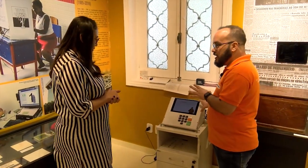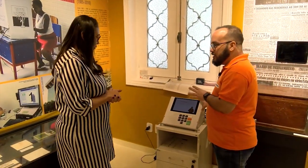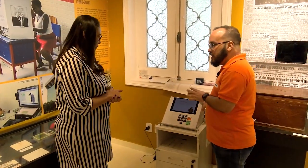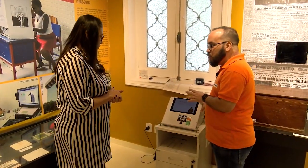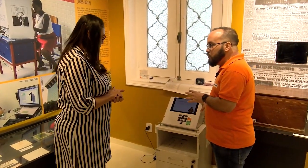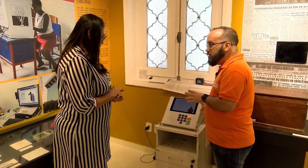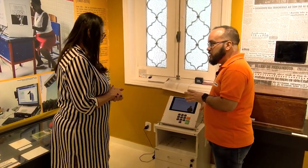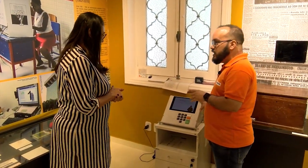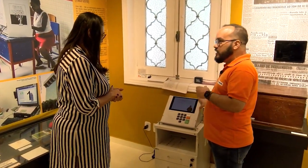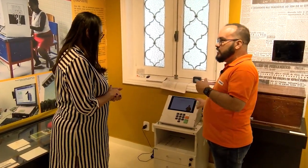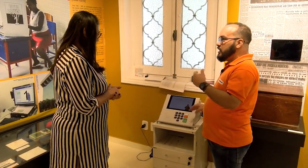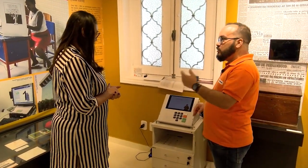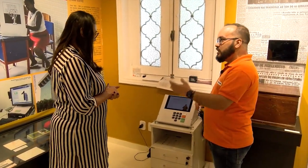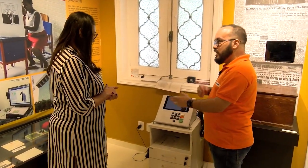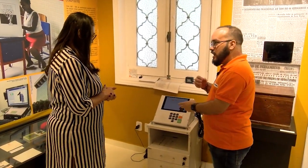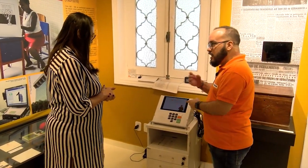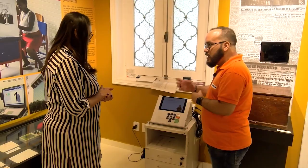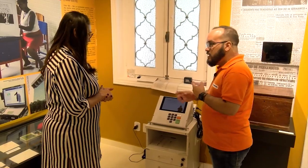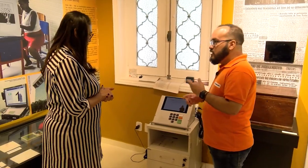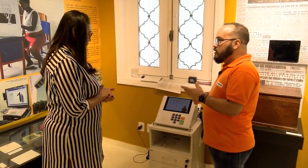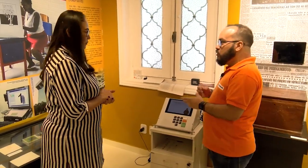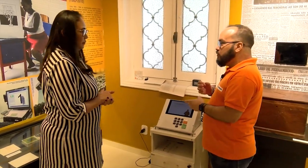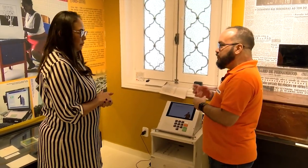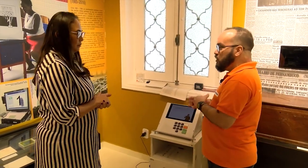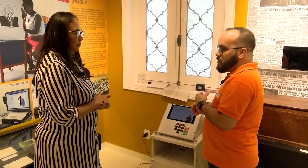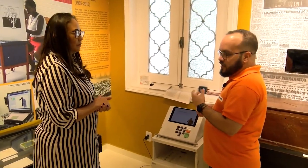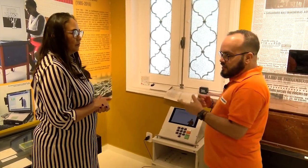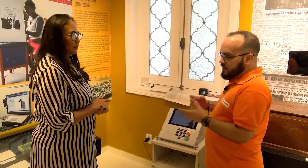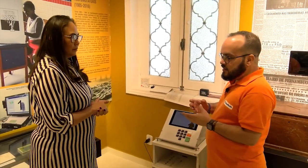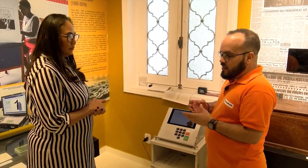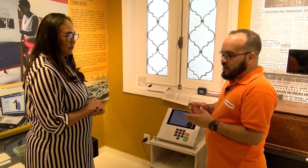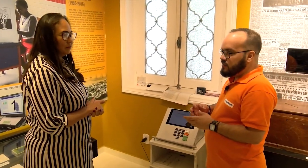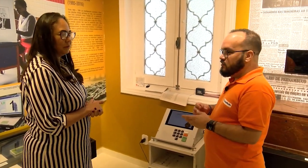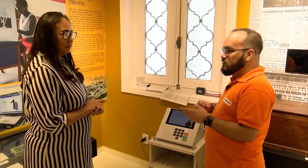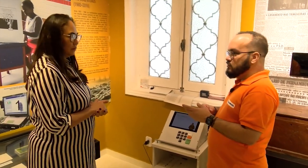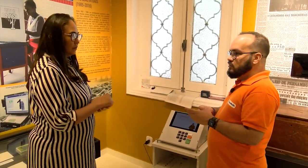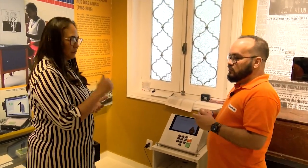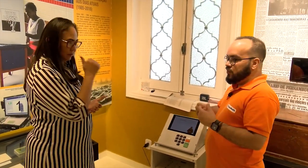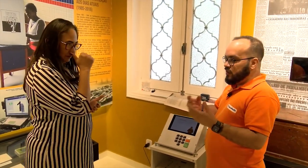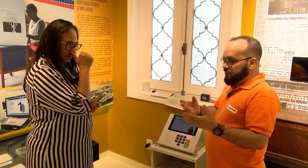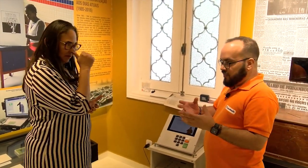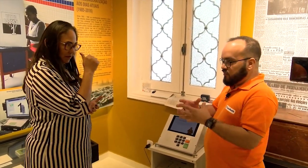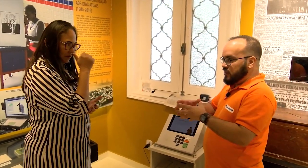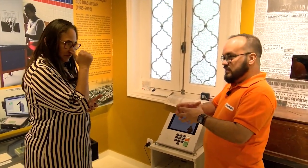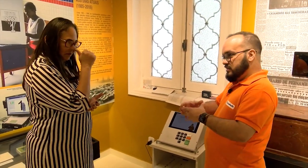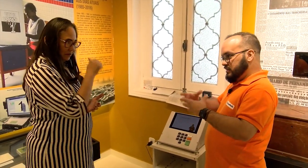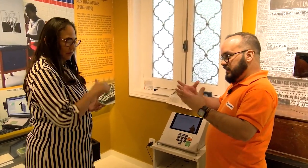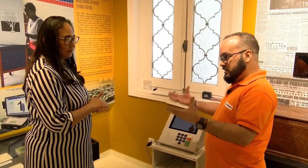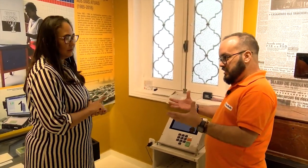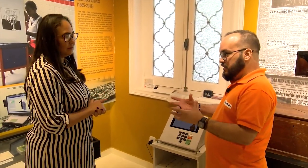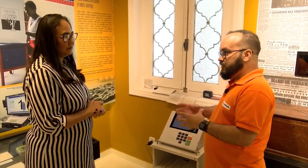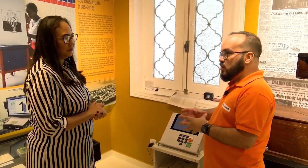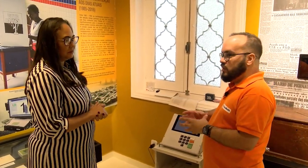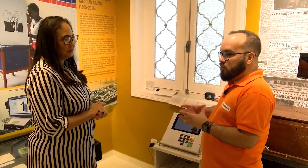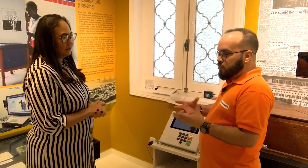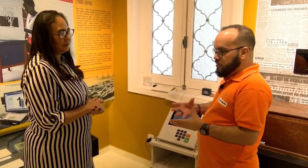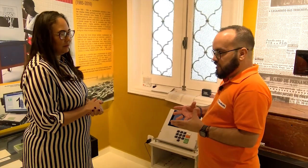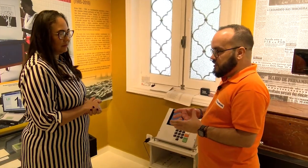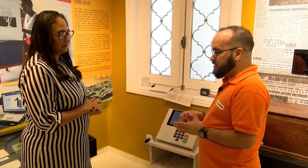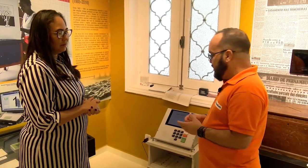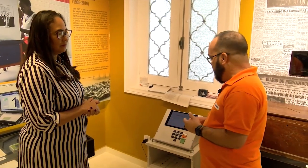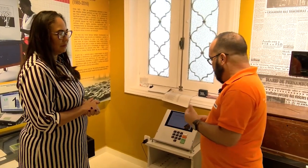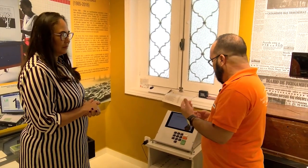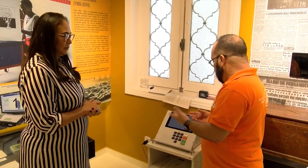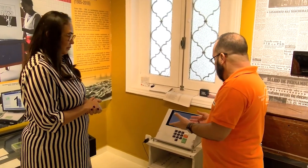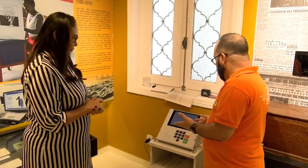da urna e alterar conforme a necessidade do indivíduo que deseja fraudar o